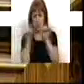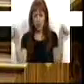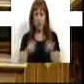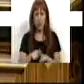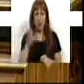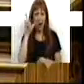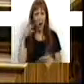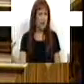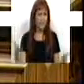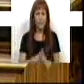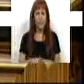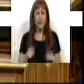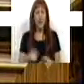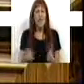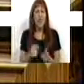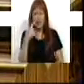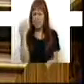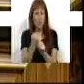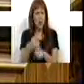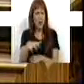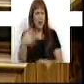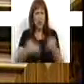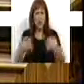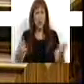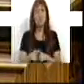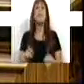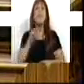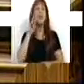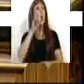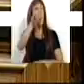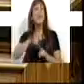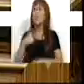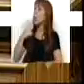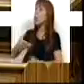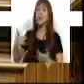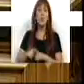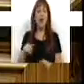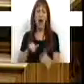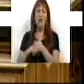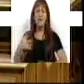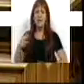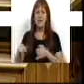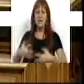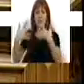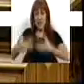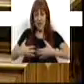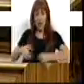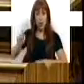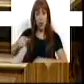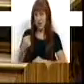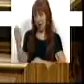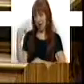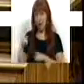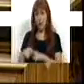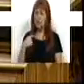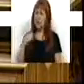de aquecimento. Para a falta de funcionários judiciais, também podíamos olhar para o que diz a Associação Sindical dos Juízes, que ainda há